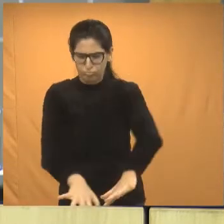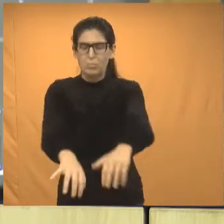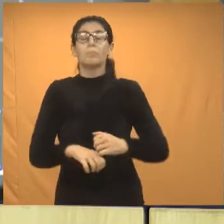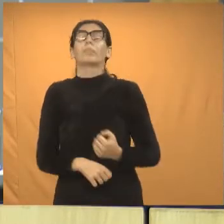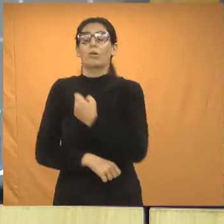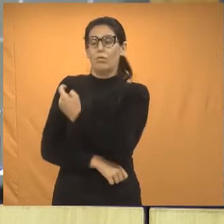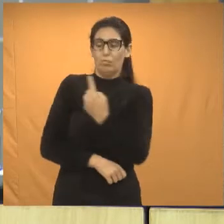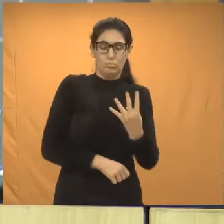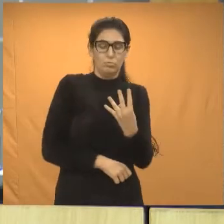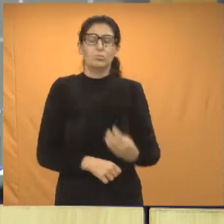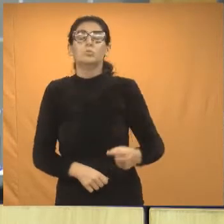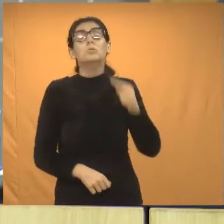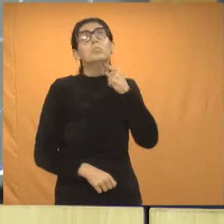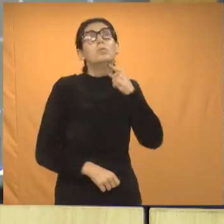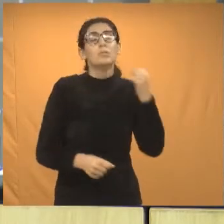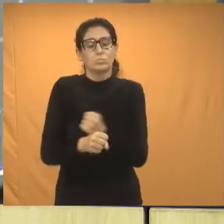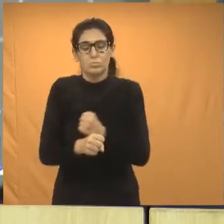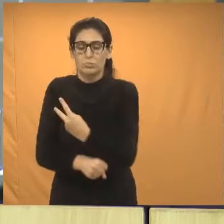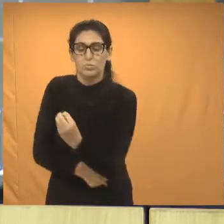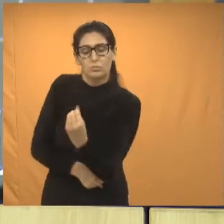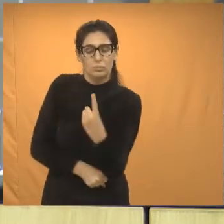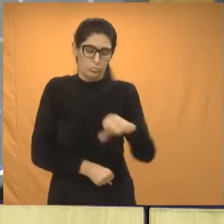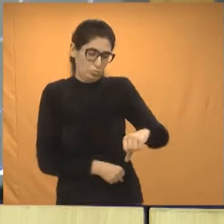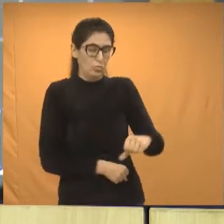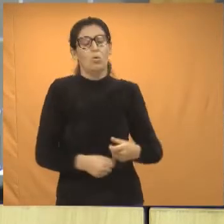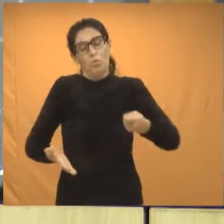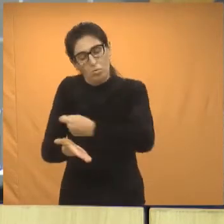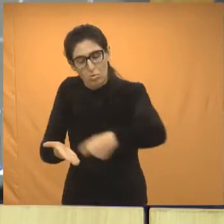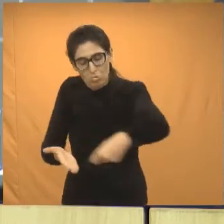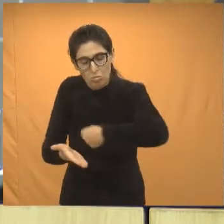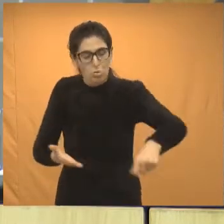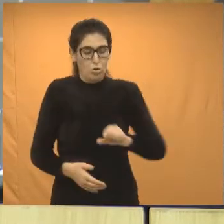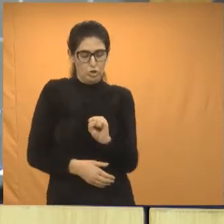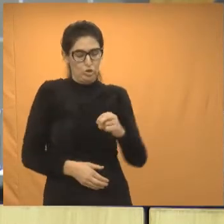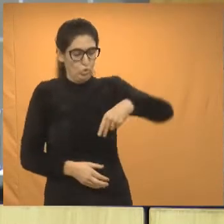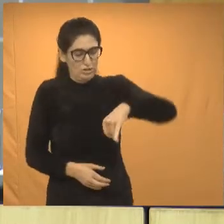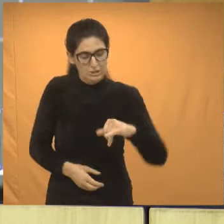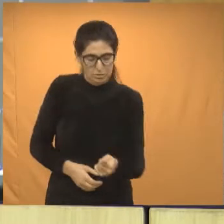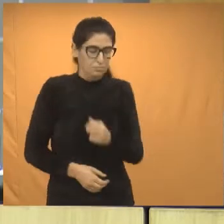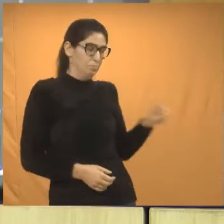de 2019. Autoria vereadora Sônia Patas da Amizade.